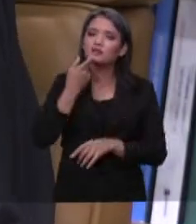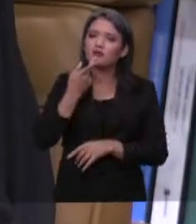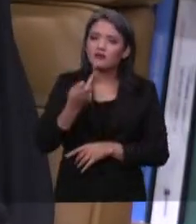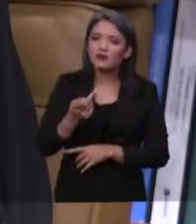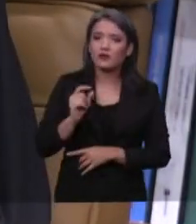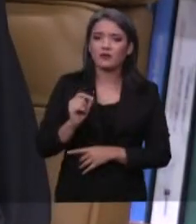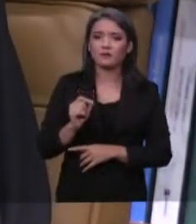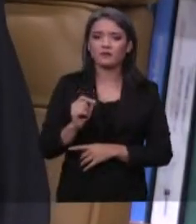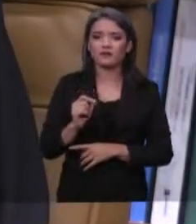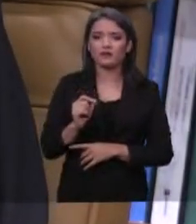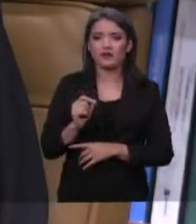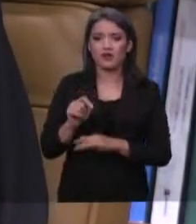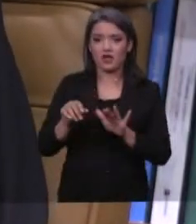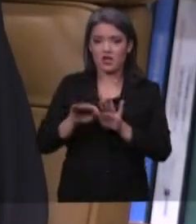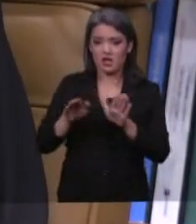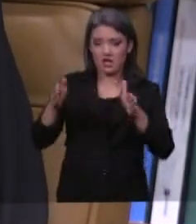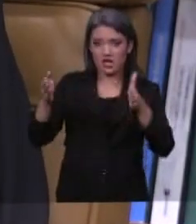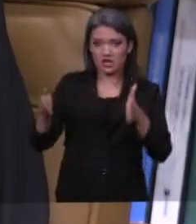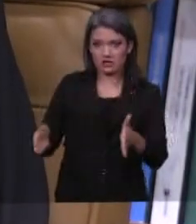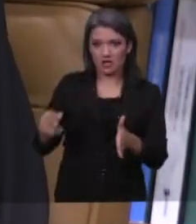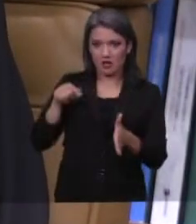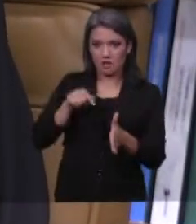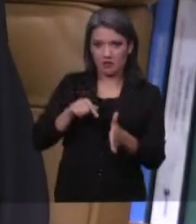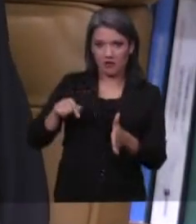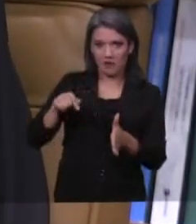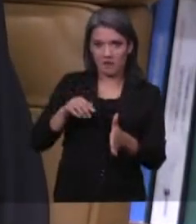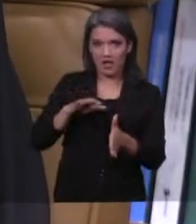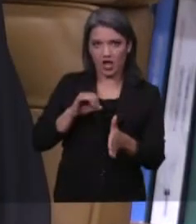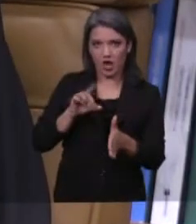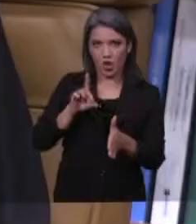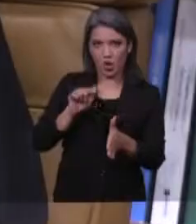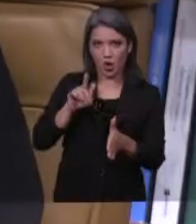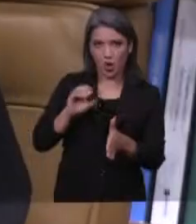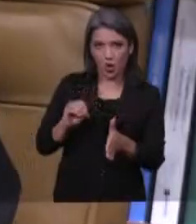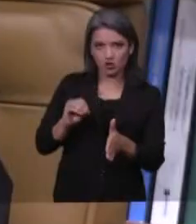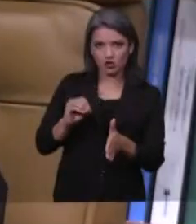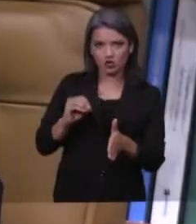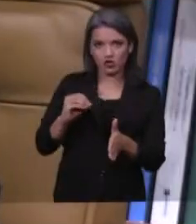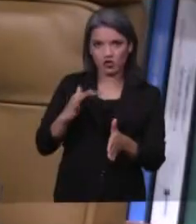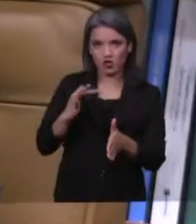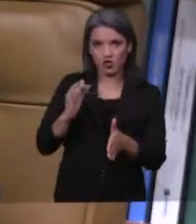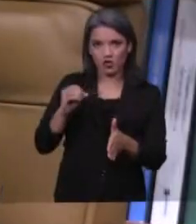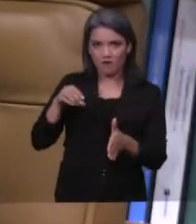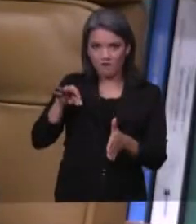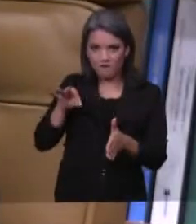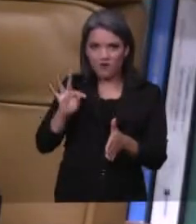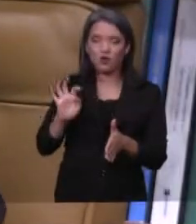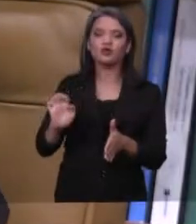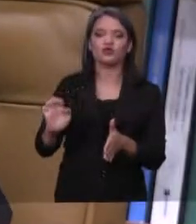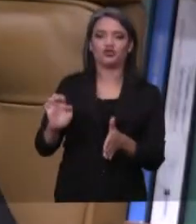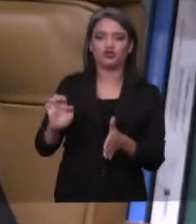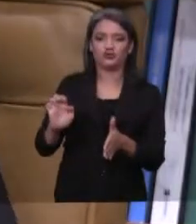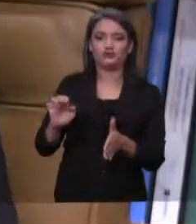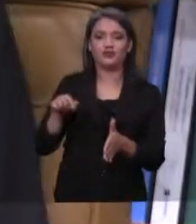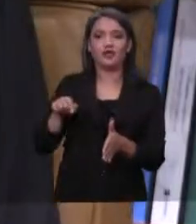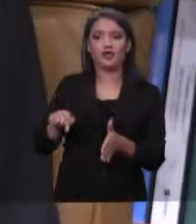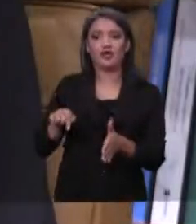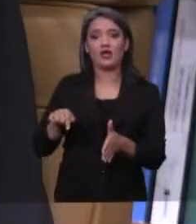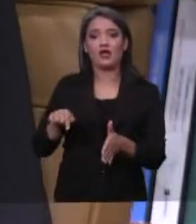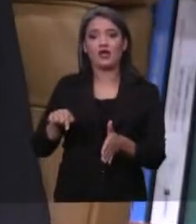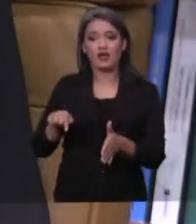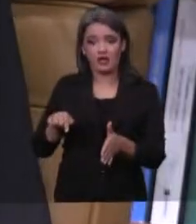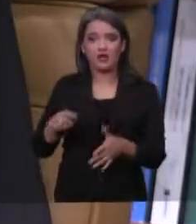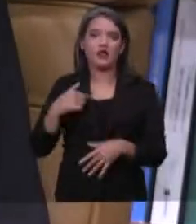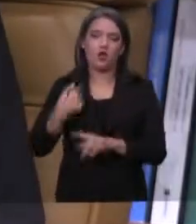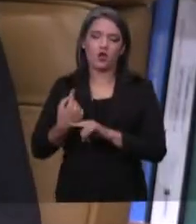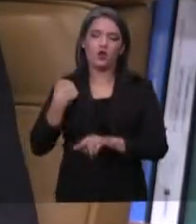o código-fonte que roda as urnas, o programa que roda as urnas, foi aberto ainda na minha